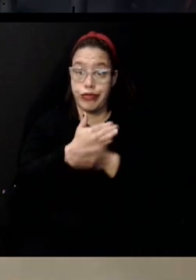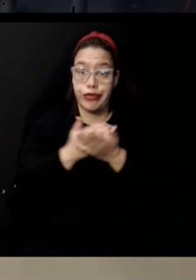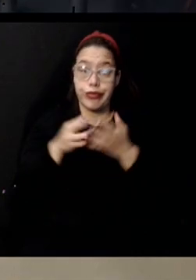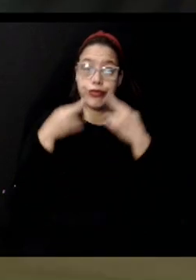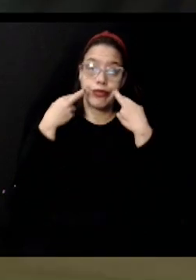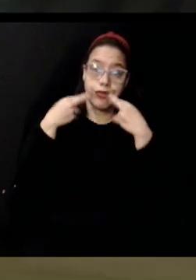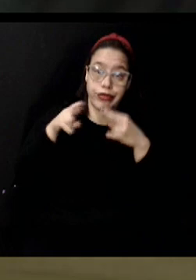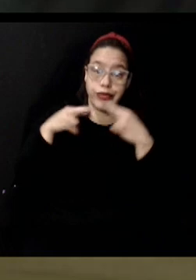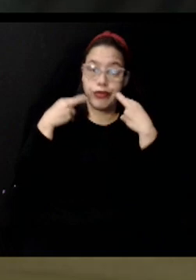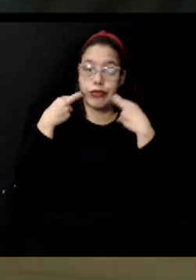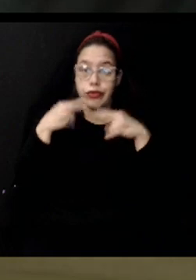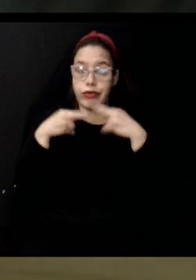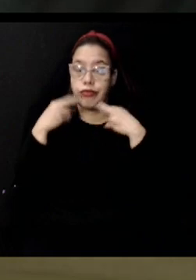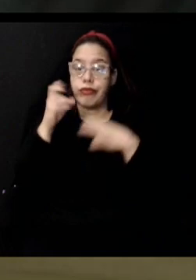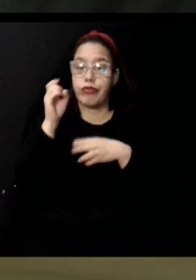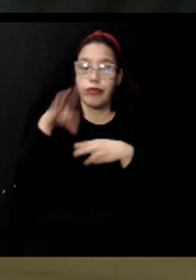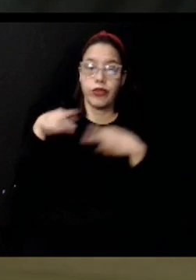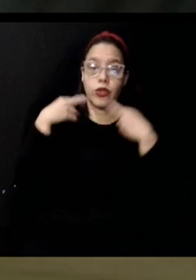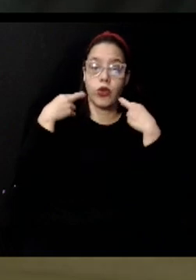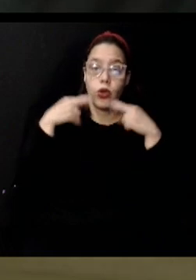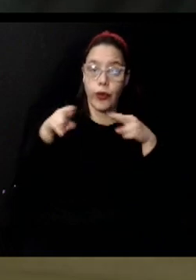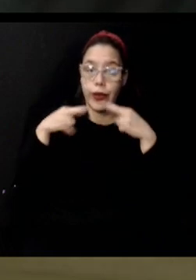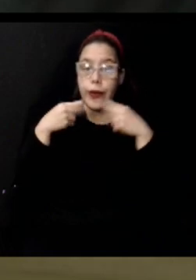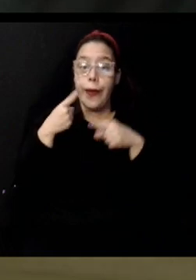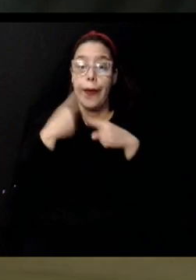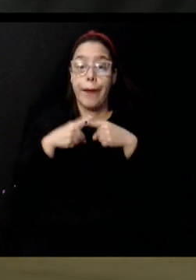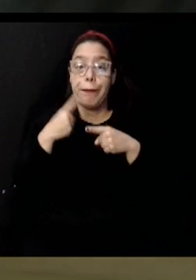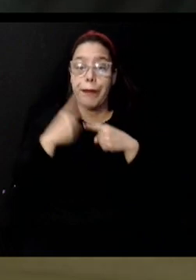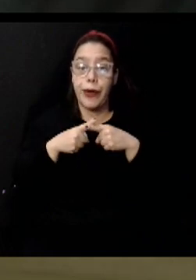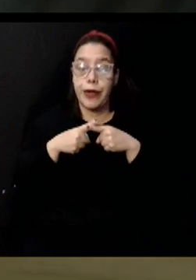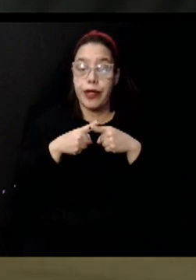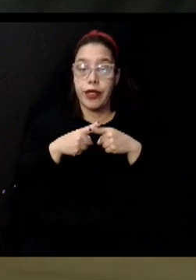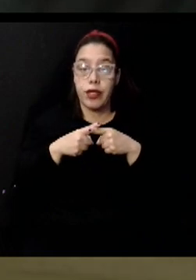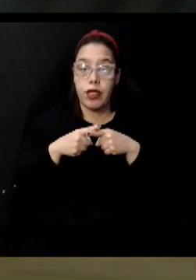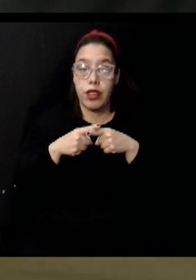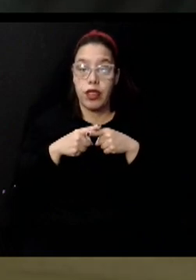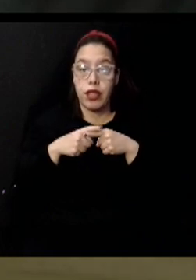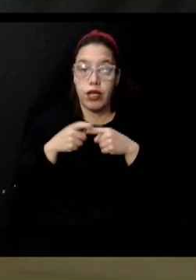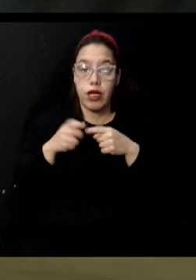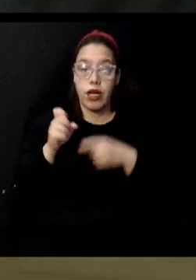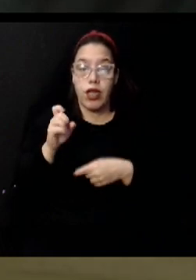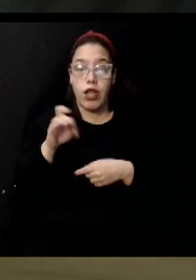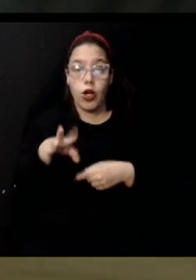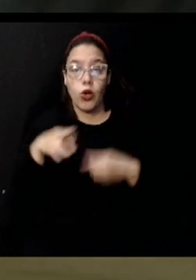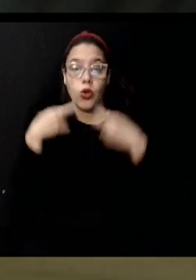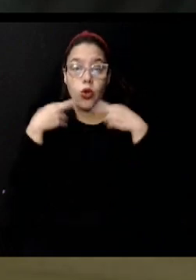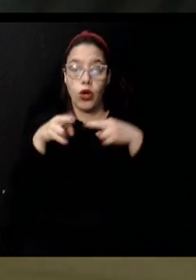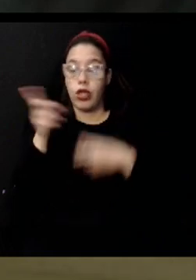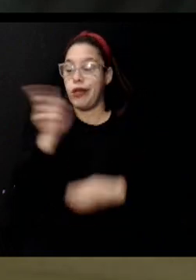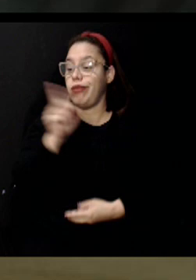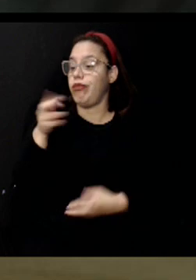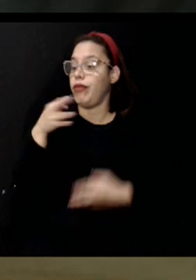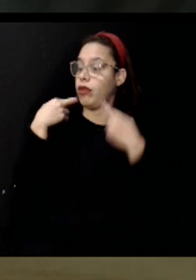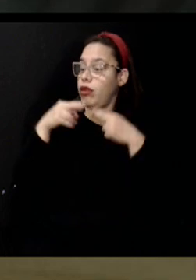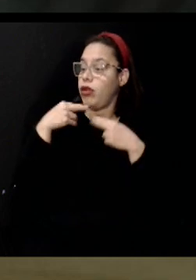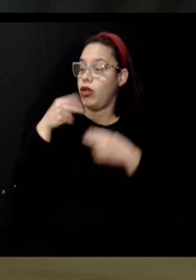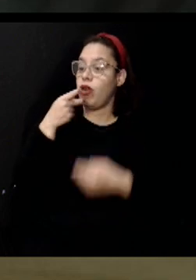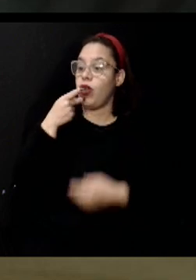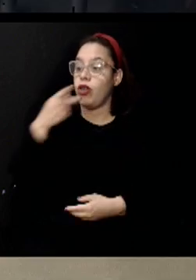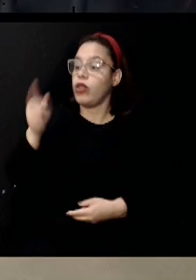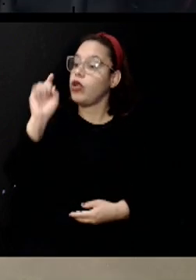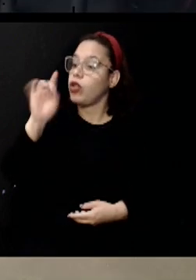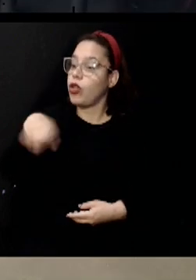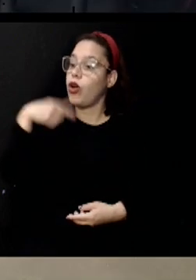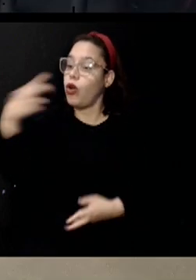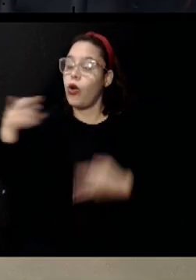só reclama, só reclama". Por quê? Quem reclama só reclama, e quem não reclama diz que o outro só reclama, percebeu?